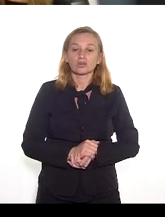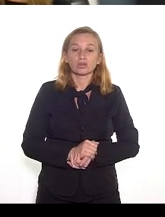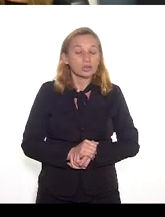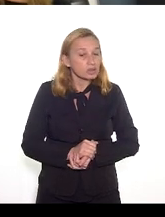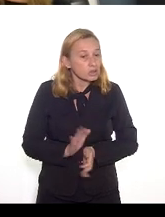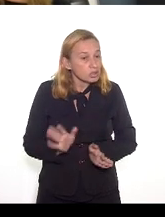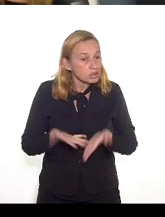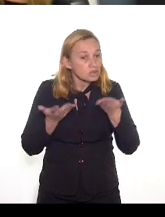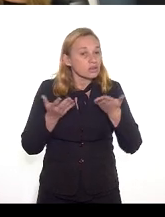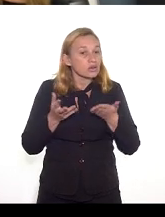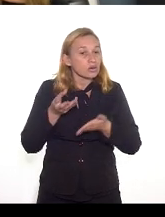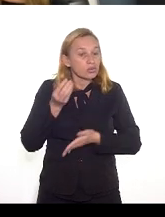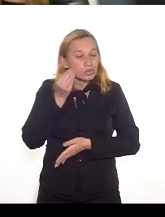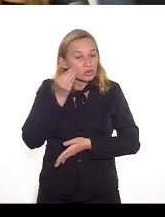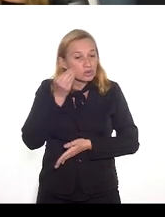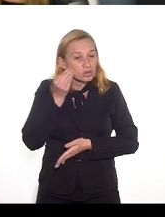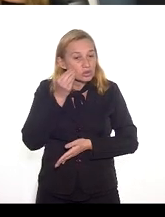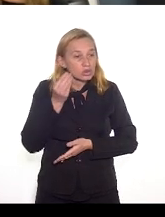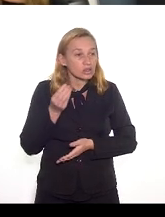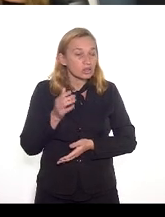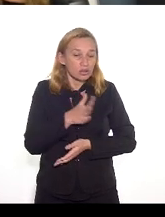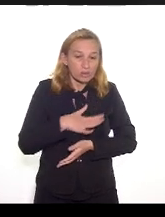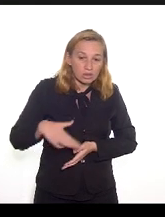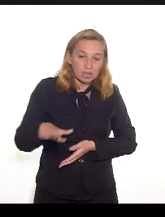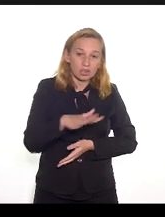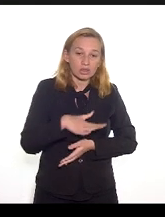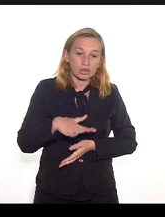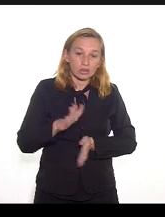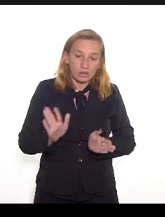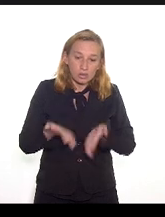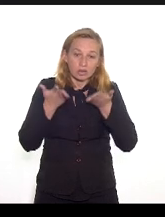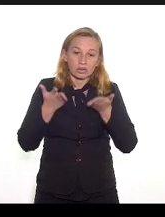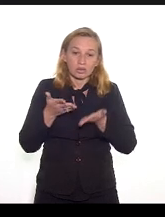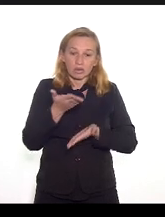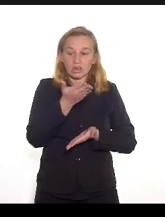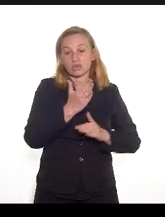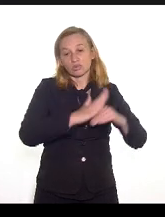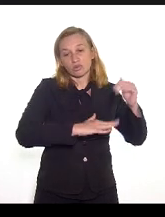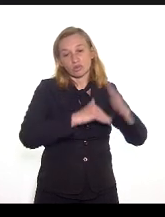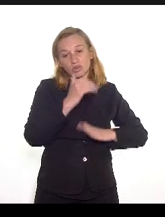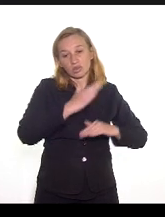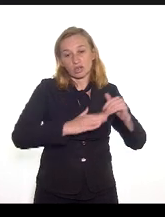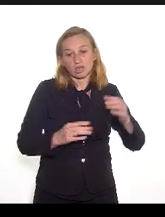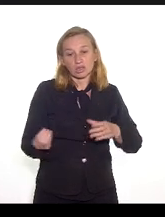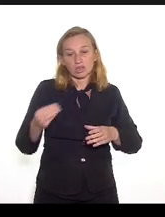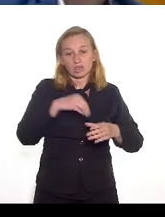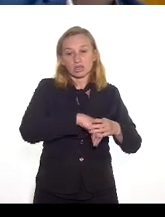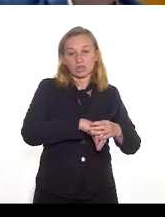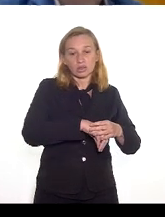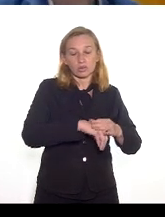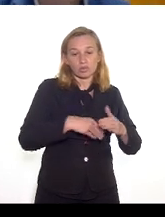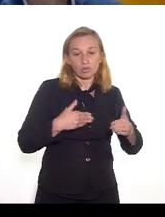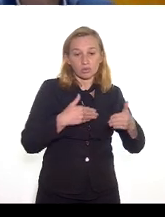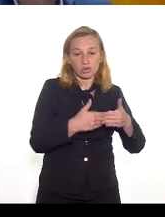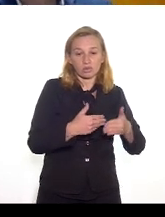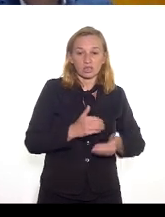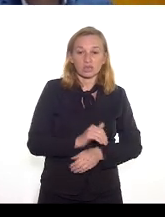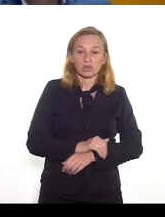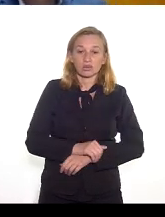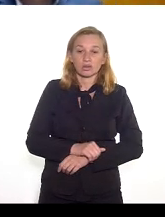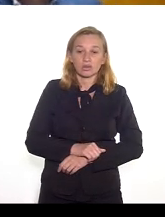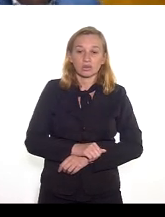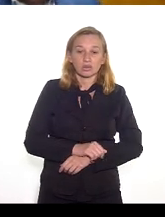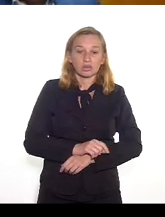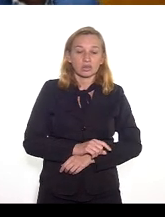maiores oportunidades dentro do nosso estado, né, para esses profissionais. Talvez uma aproximação com